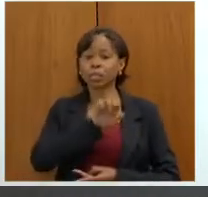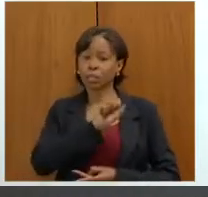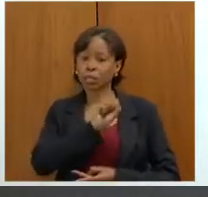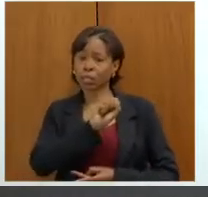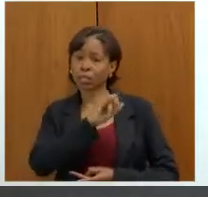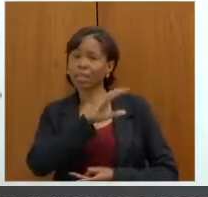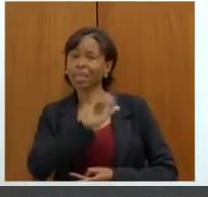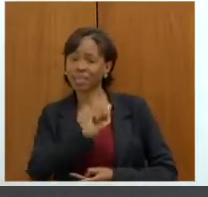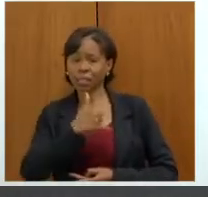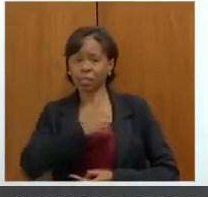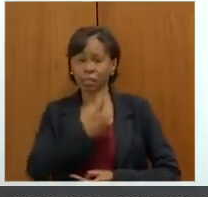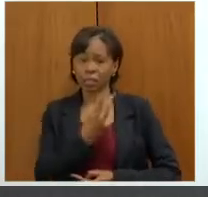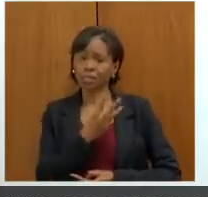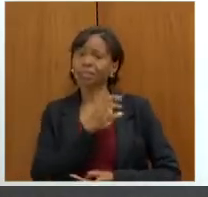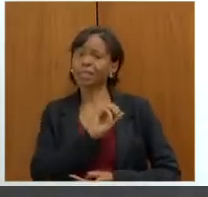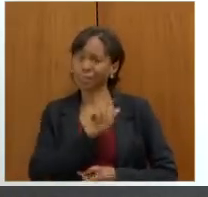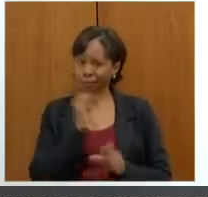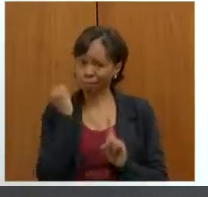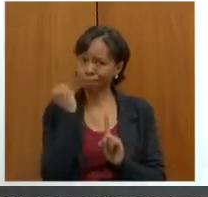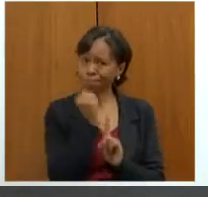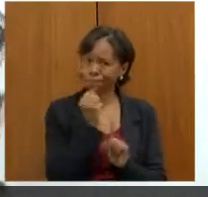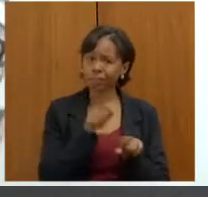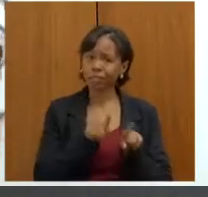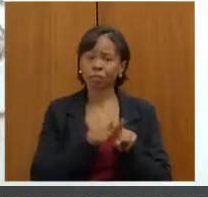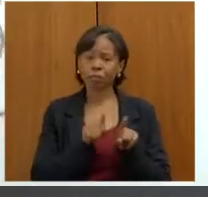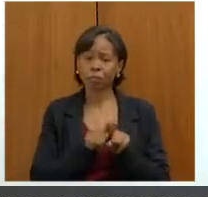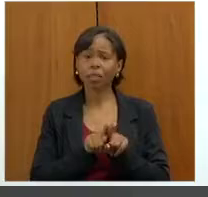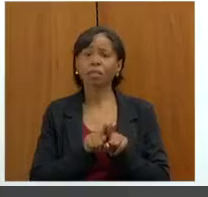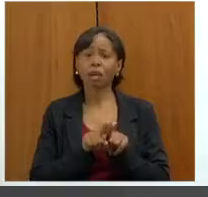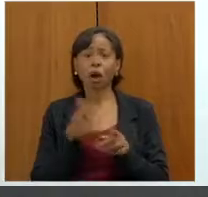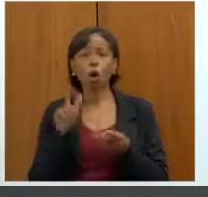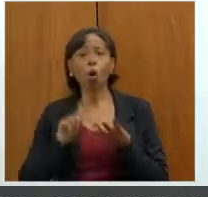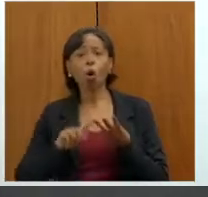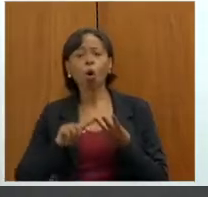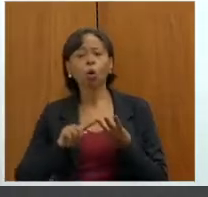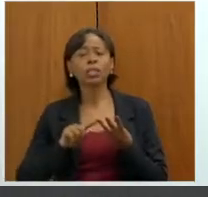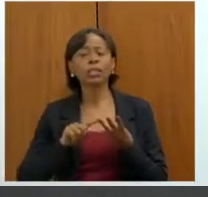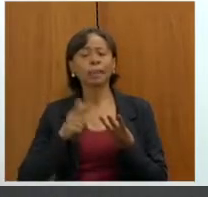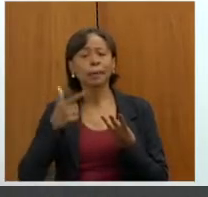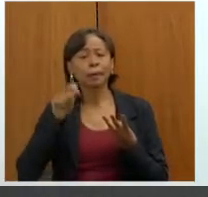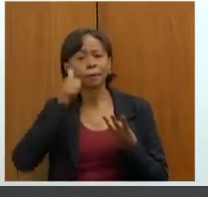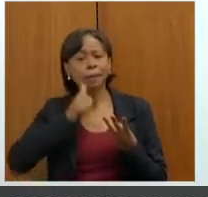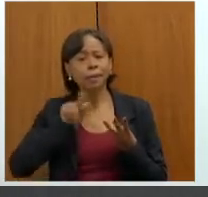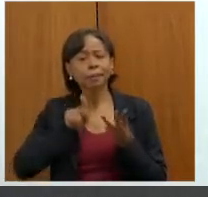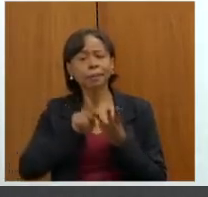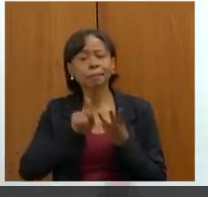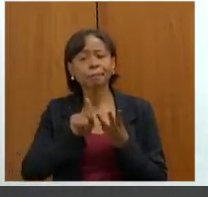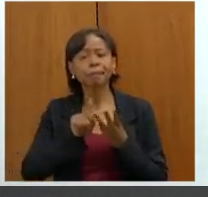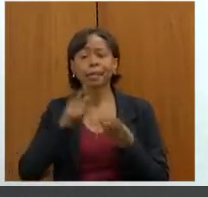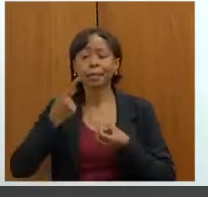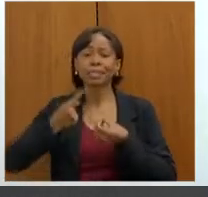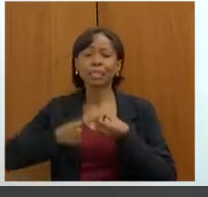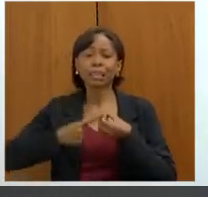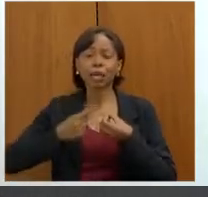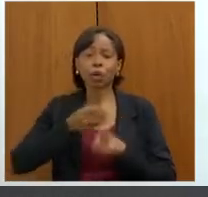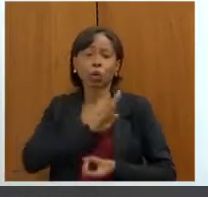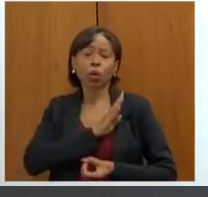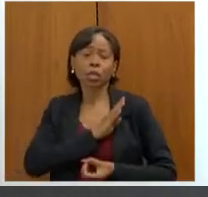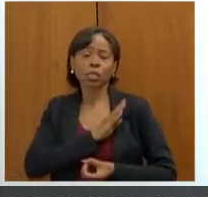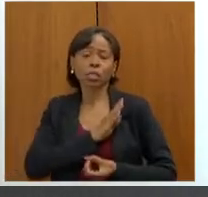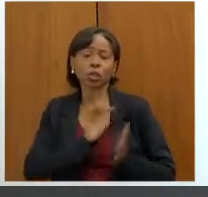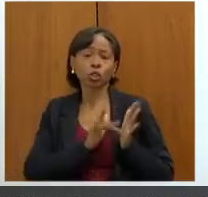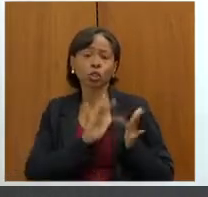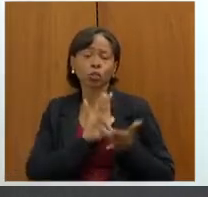chamada Claro dos Poções a jovem identificada apenas por m que foi assassinado em Coração de Jesus EA Rubi uma mulher